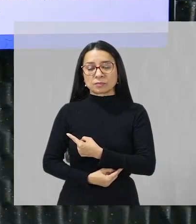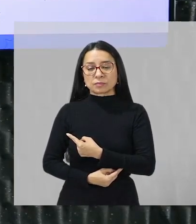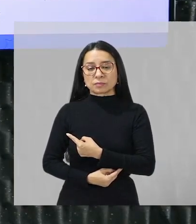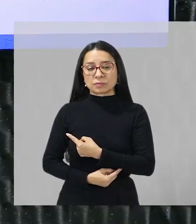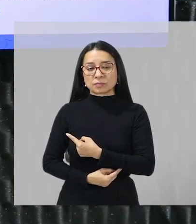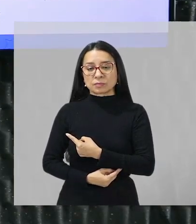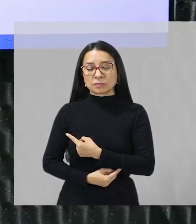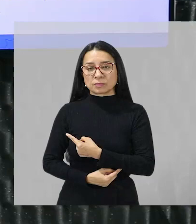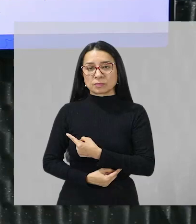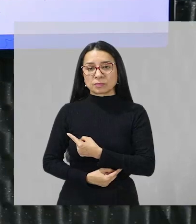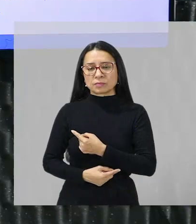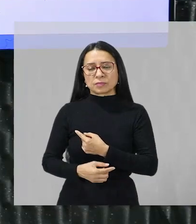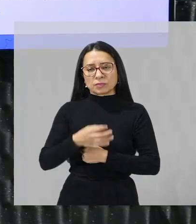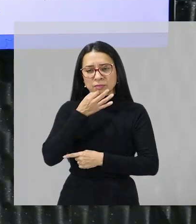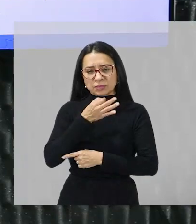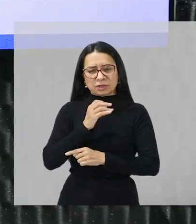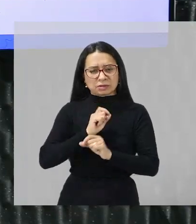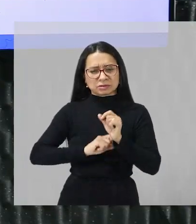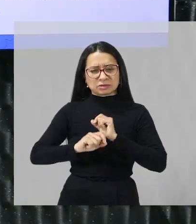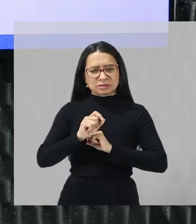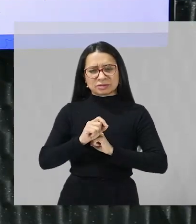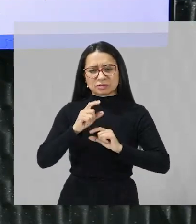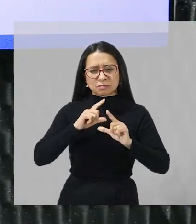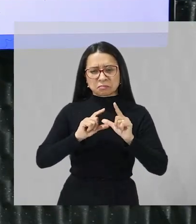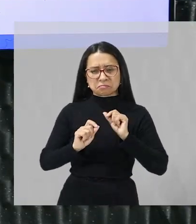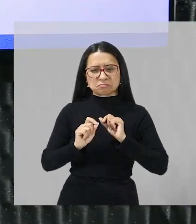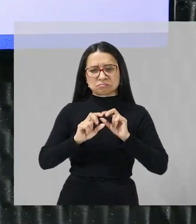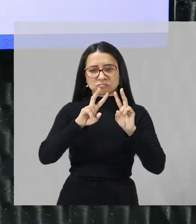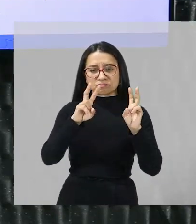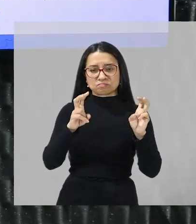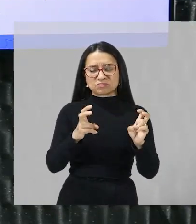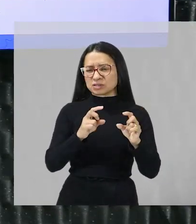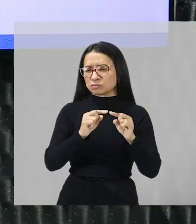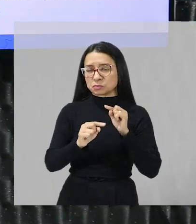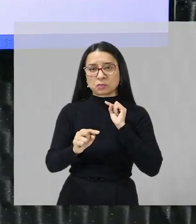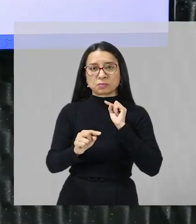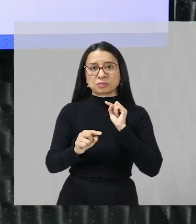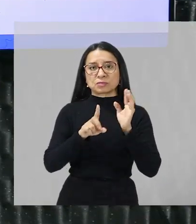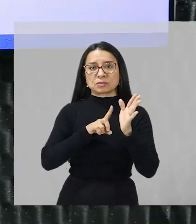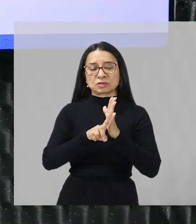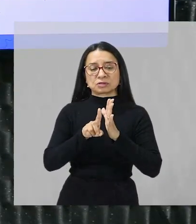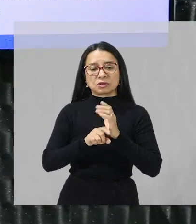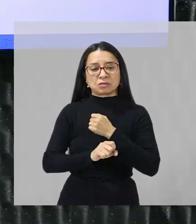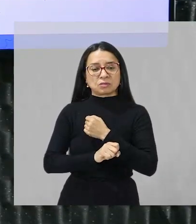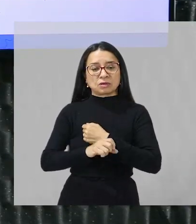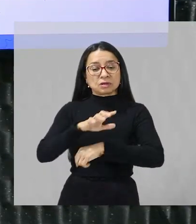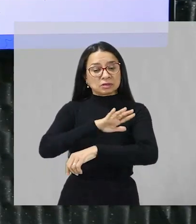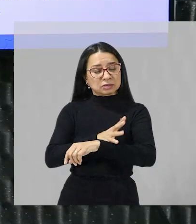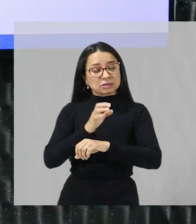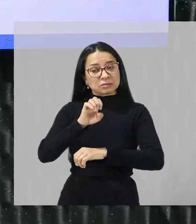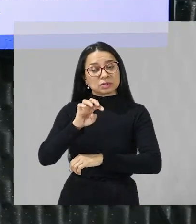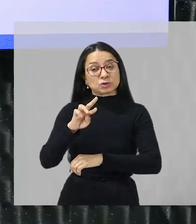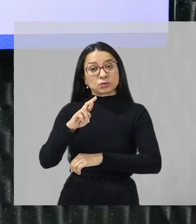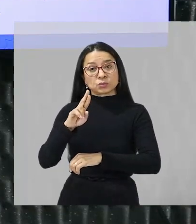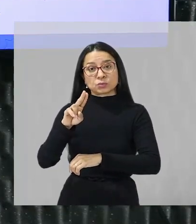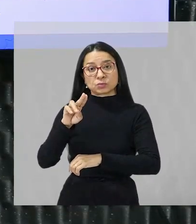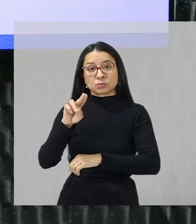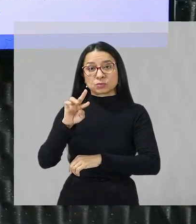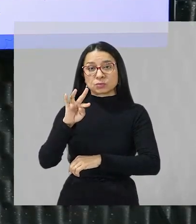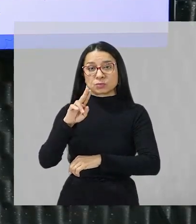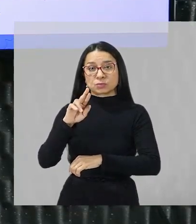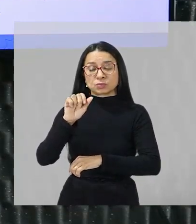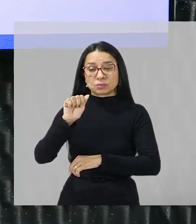à feminilidade e à homossexualidade. Então, o balé, por exemplo, ainda é muito culturalmente ligado a isso, a uma dança de